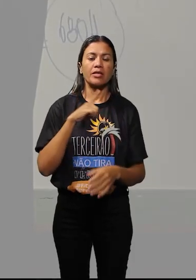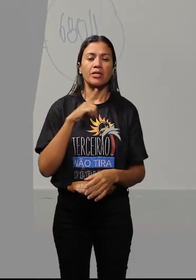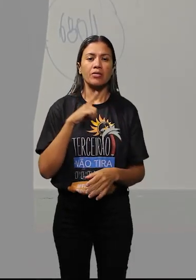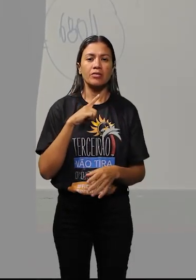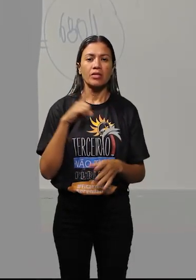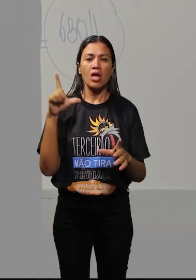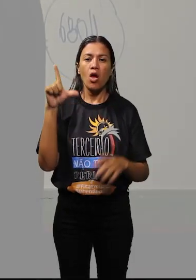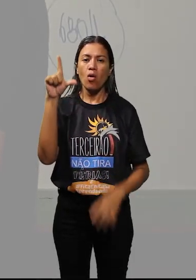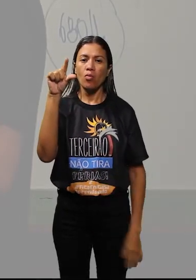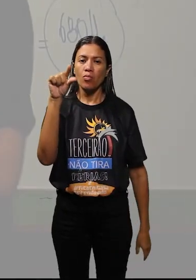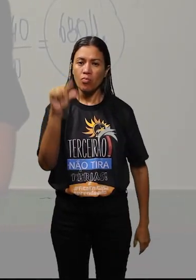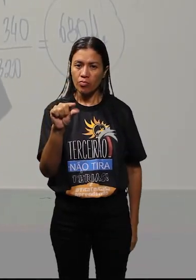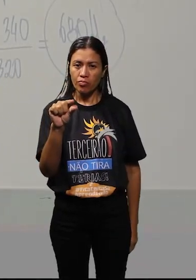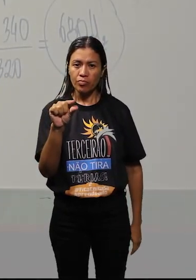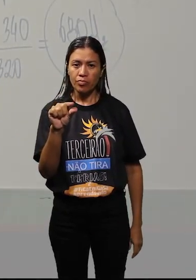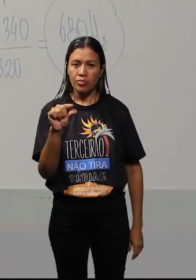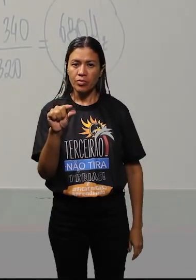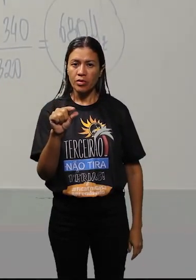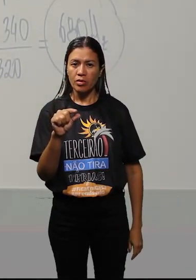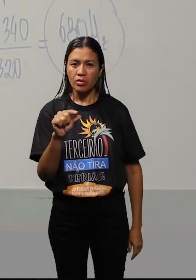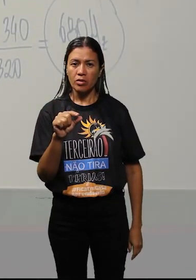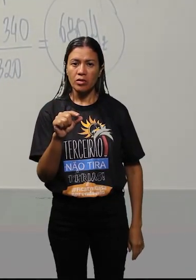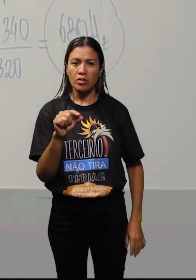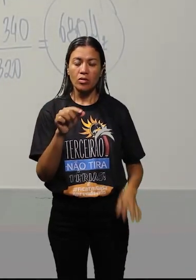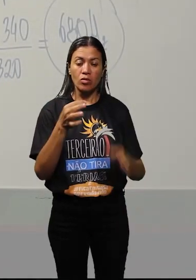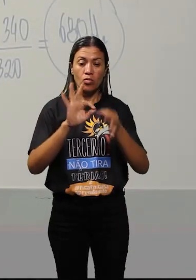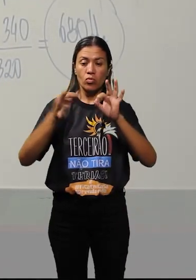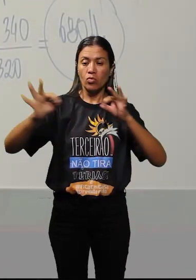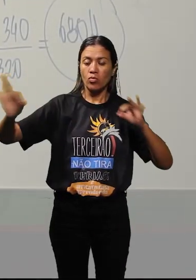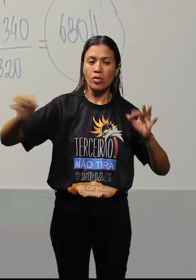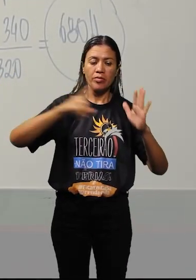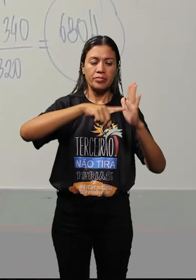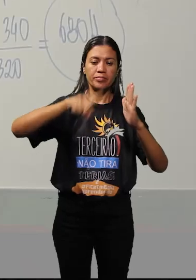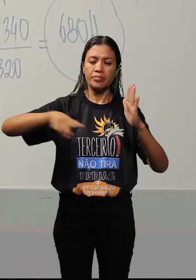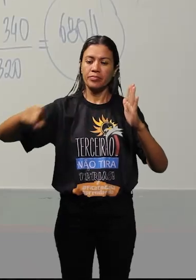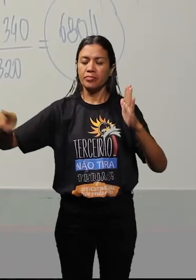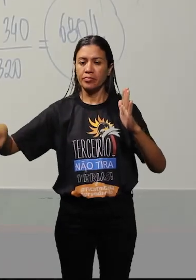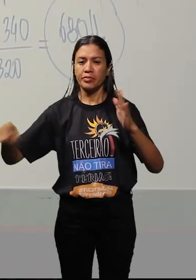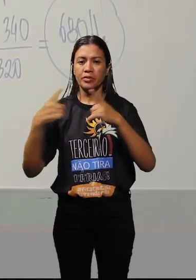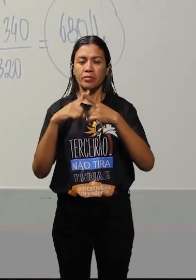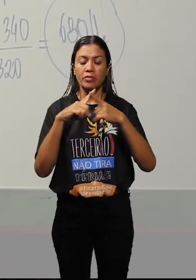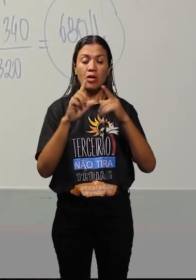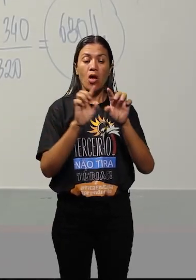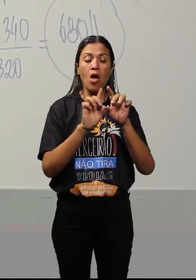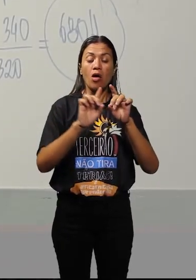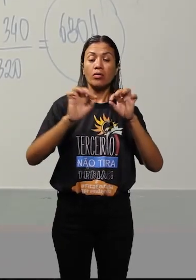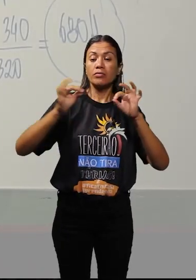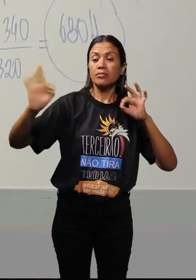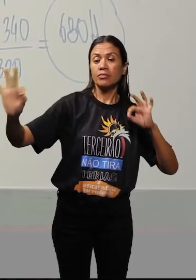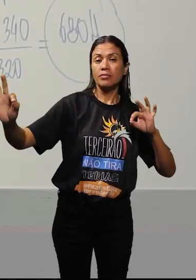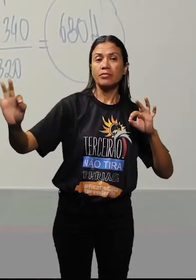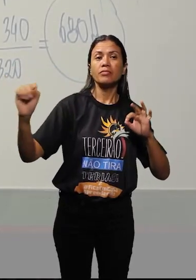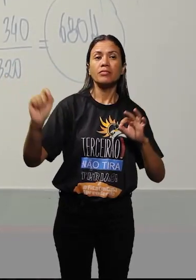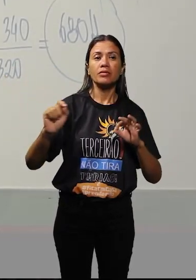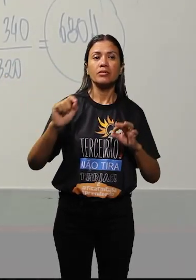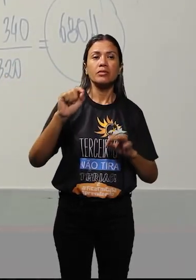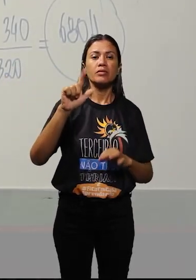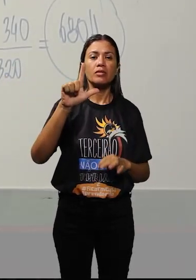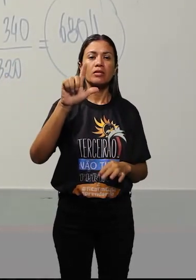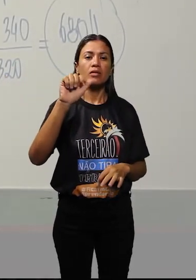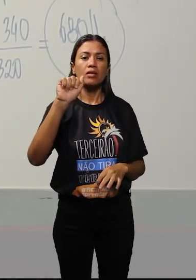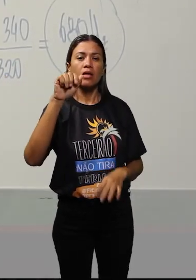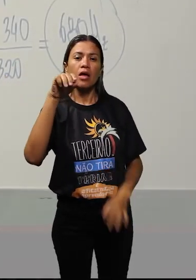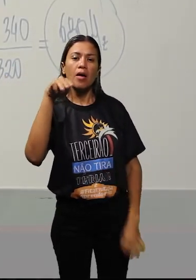e começo a correr na direção dessas frentes de onda, na direção dessa fonte, o que vai acontecer? Eu estou recebendo ondas cada